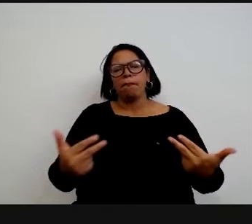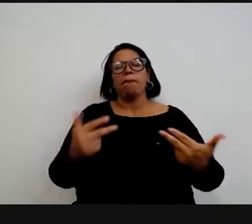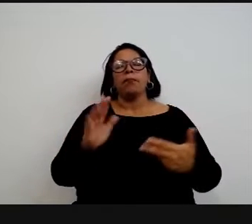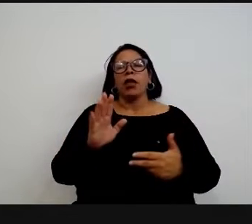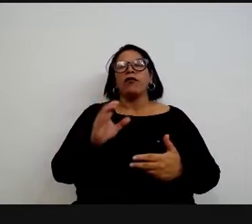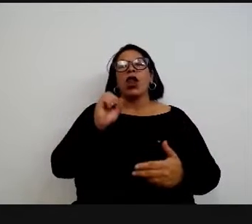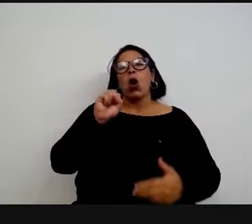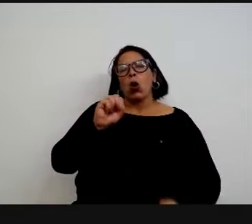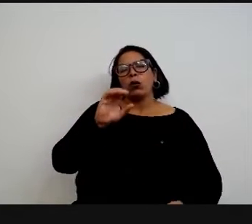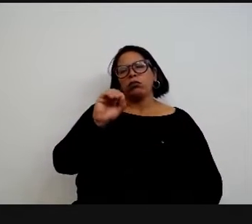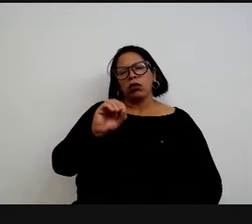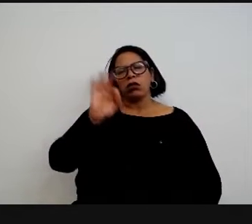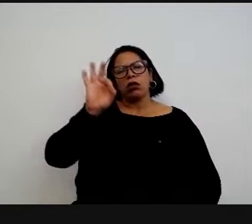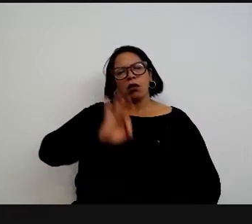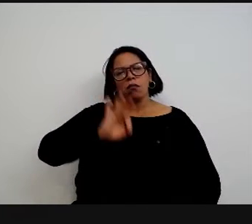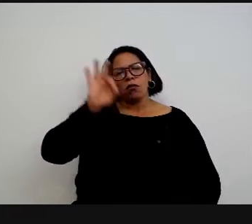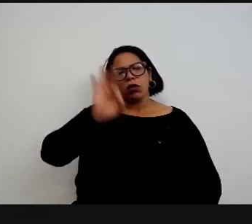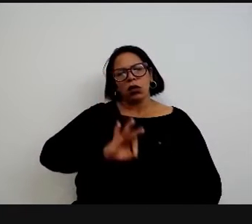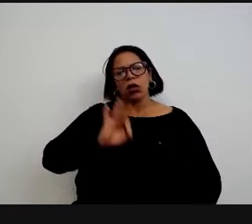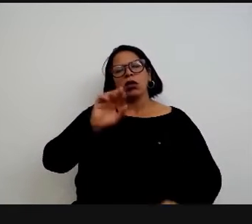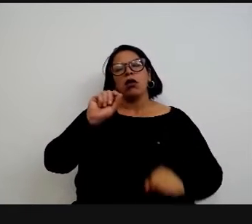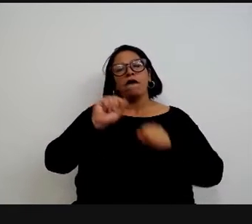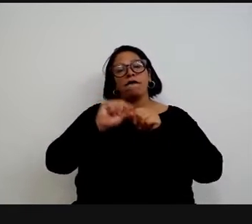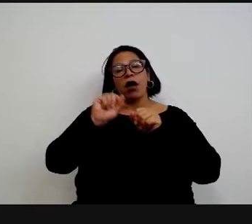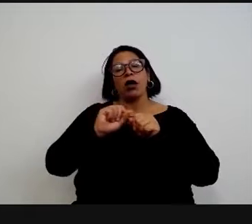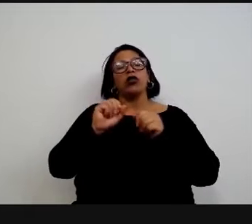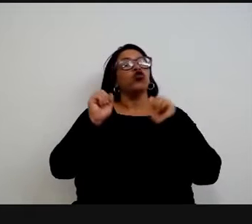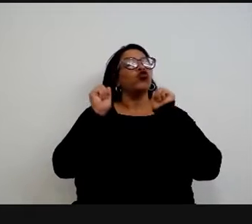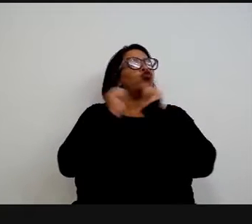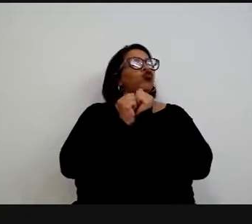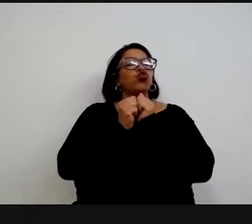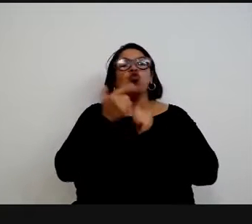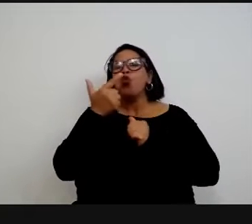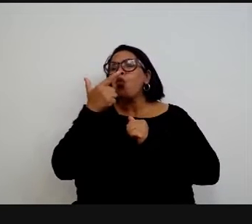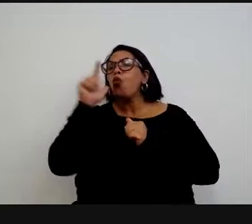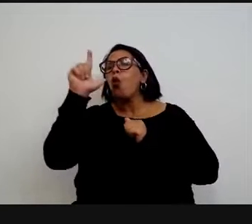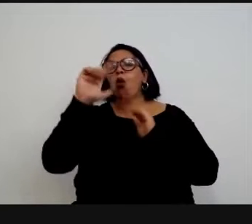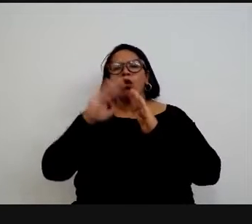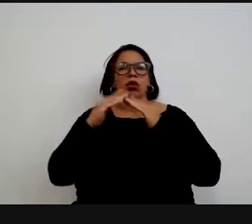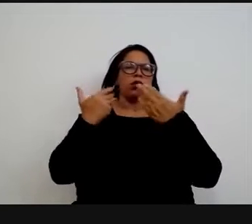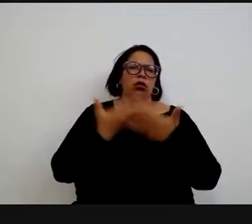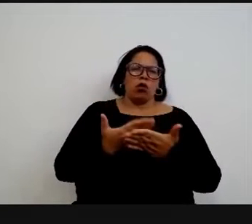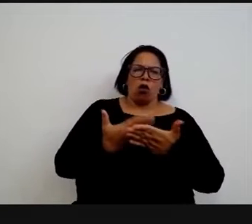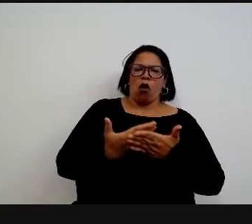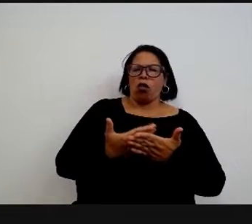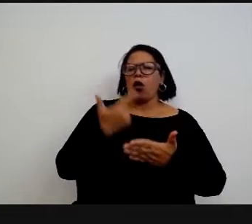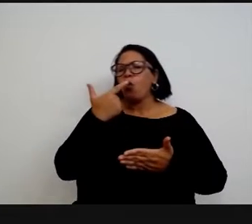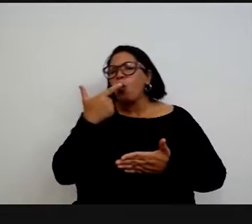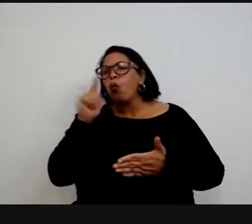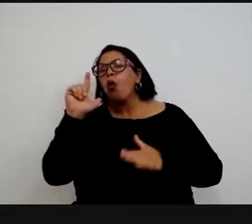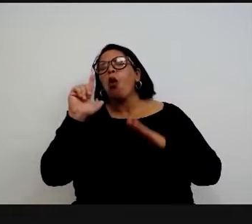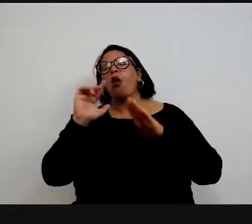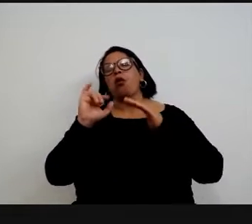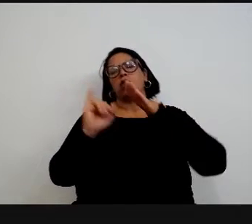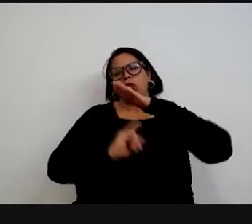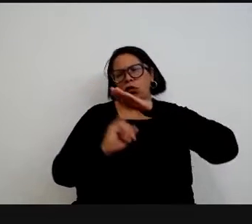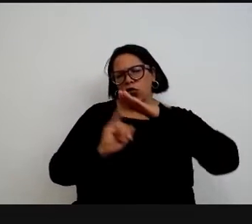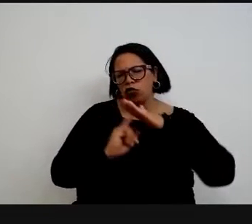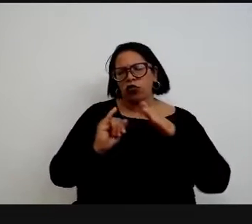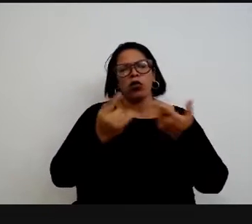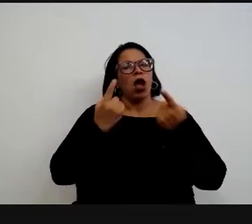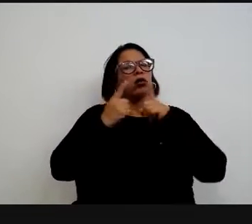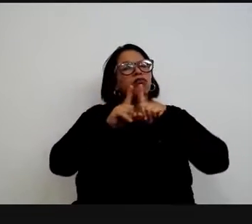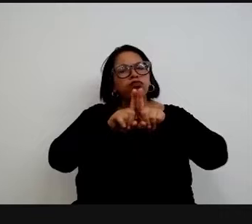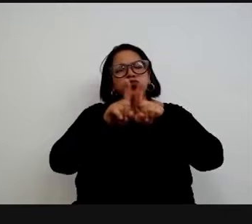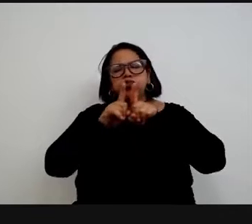talvez 80% do que a gente faz em parceria. A gente faz em parceria com outras instituições. A gente faz